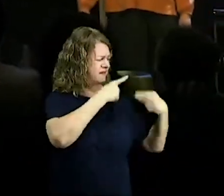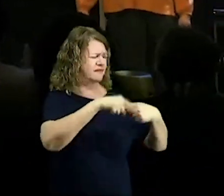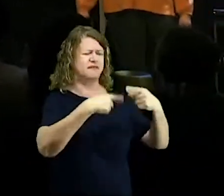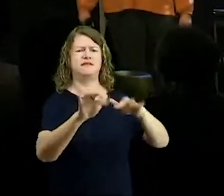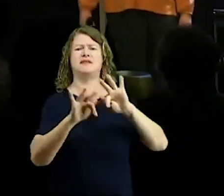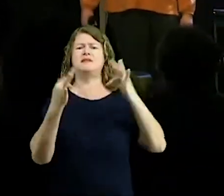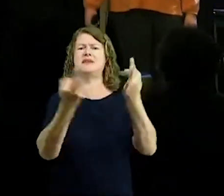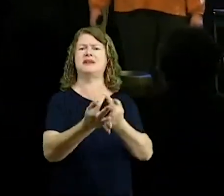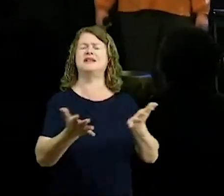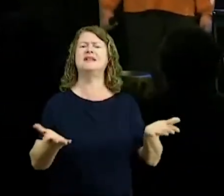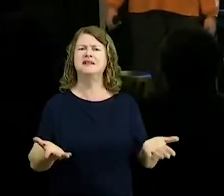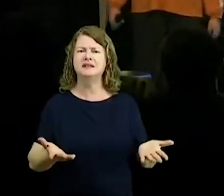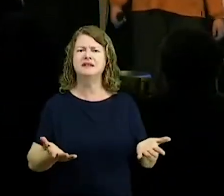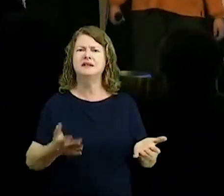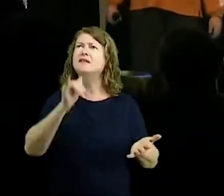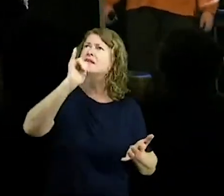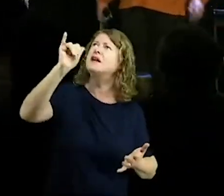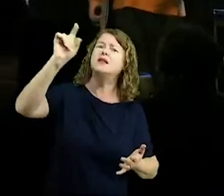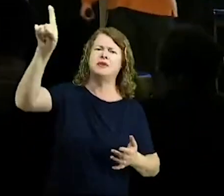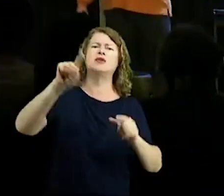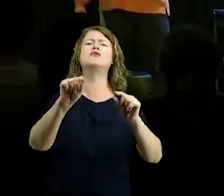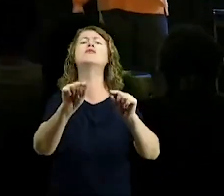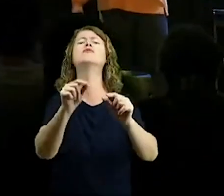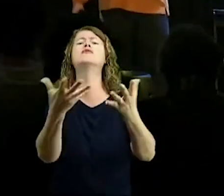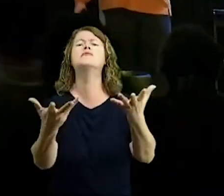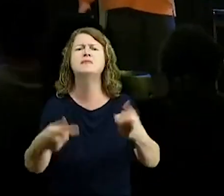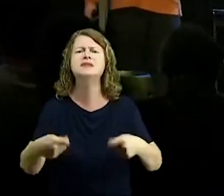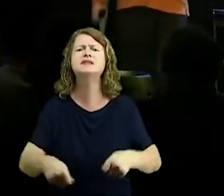quer. Pai querido, em nome